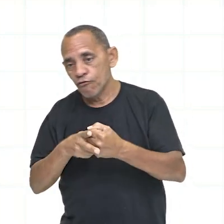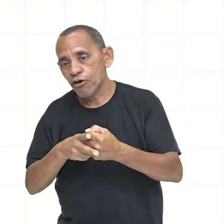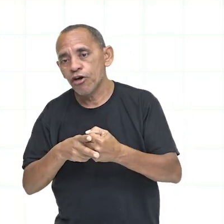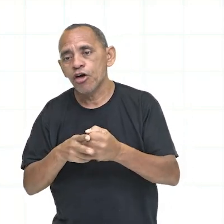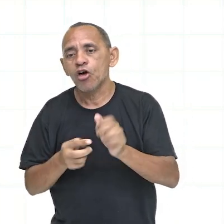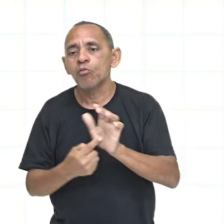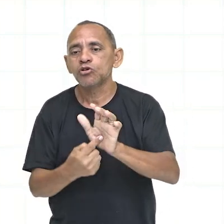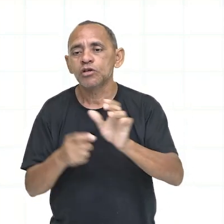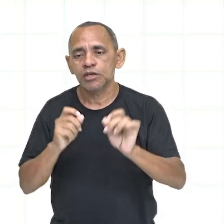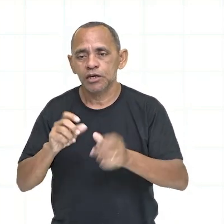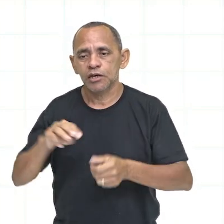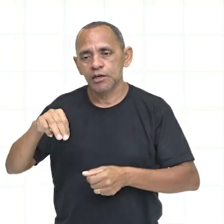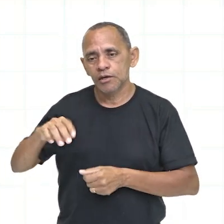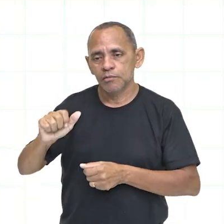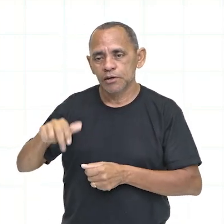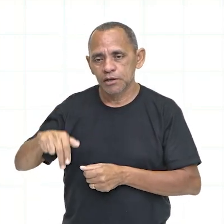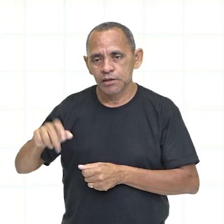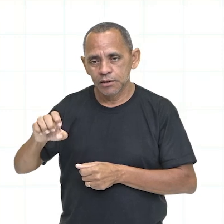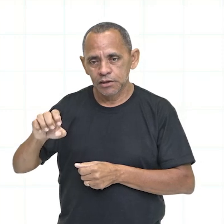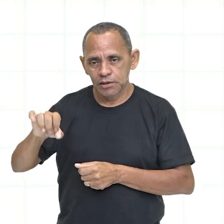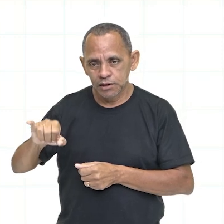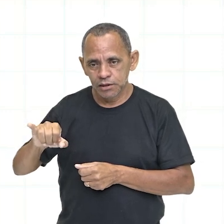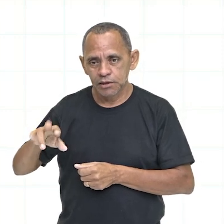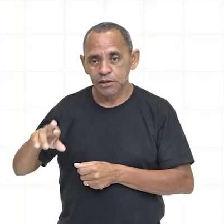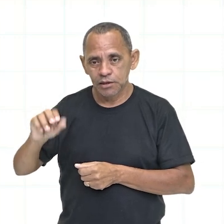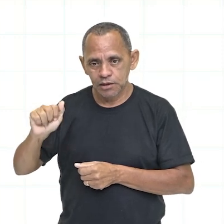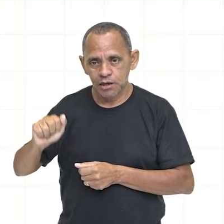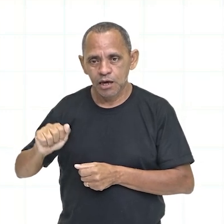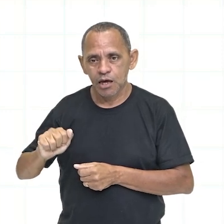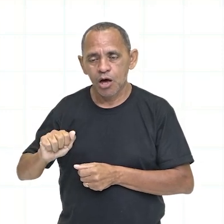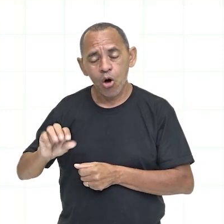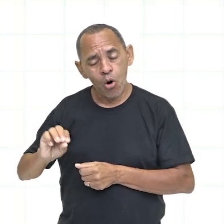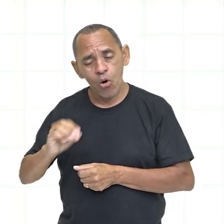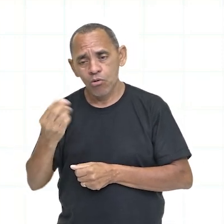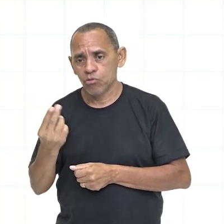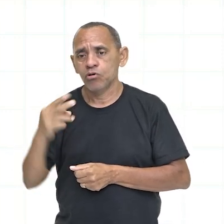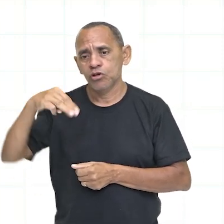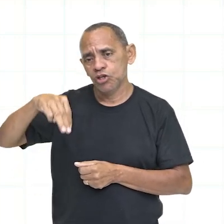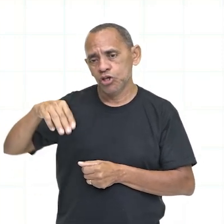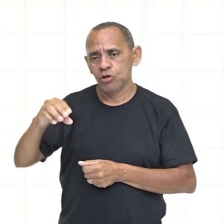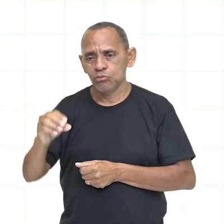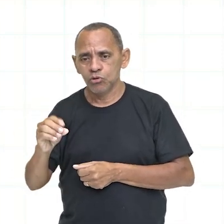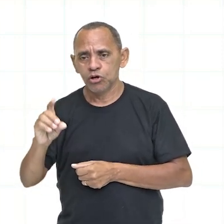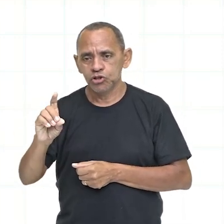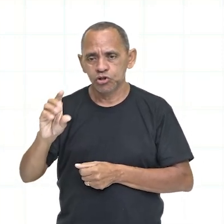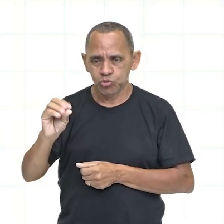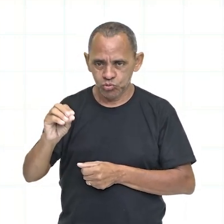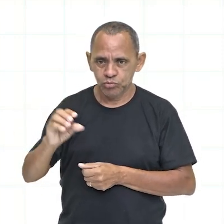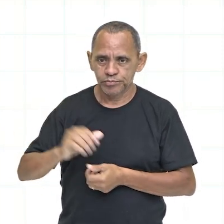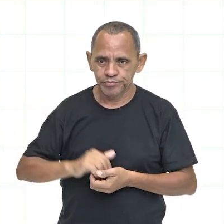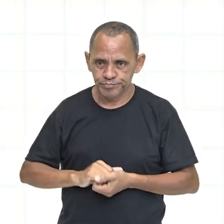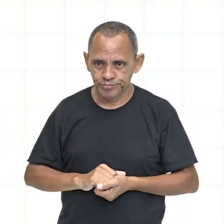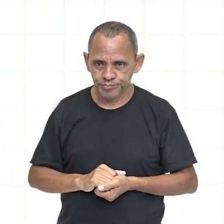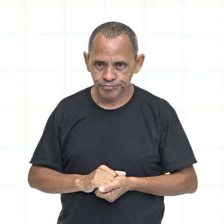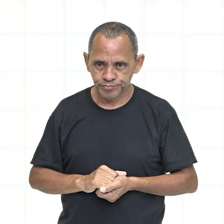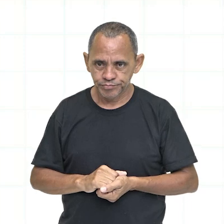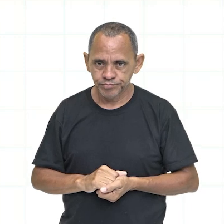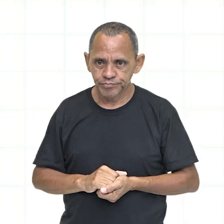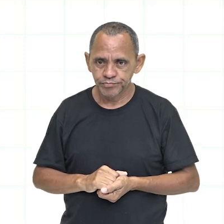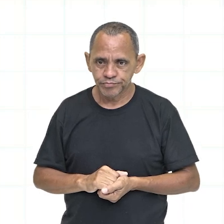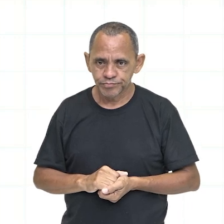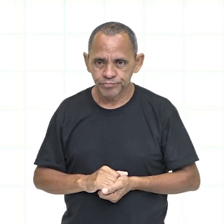indicar maneira, né? Modo, ao adjetivo, né, o qual ele está inserido ali, tá certo?